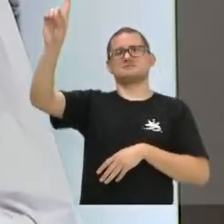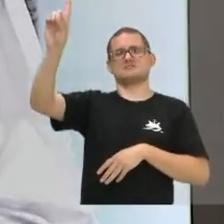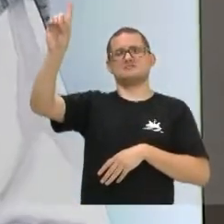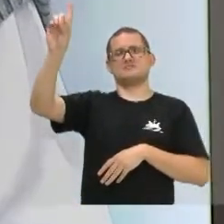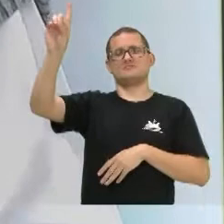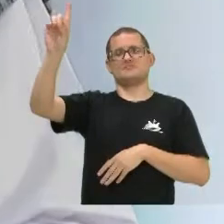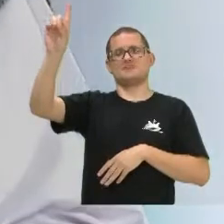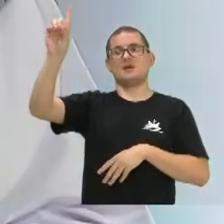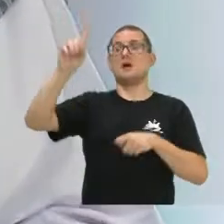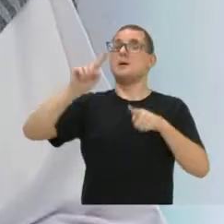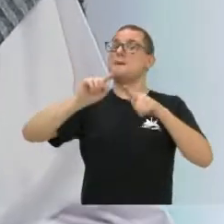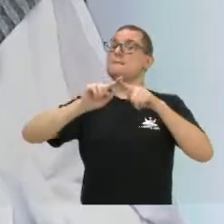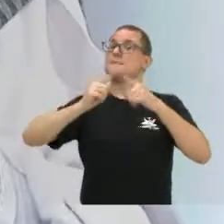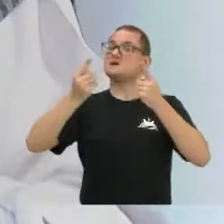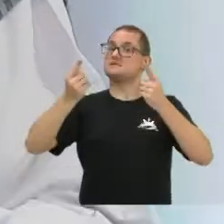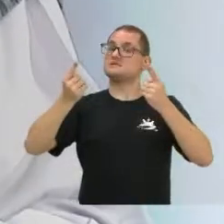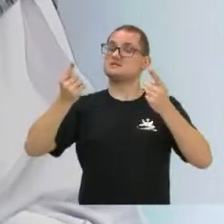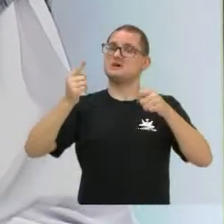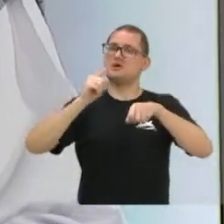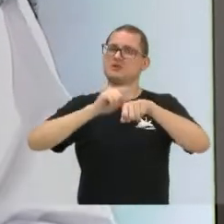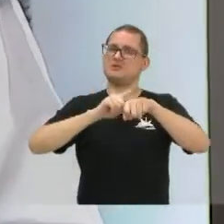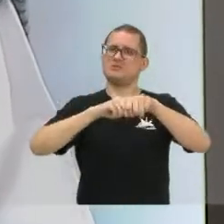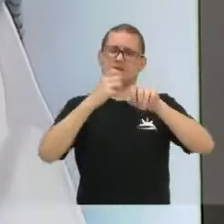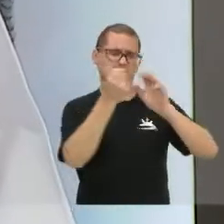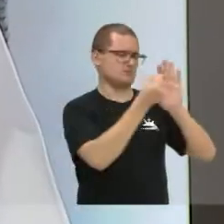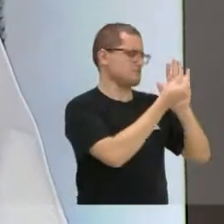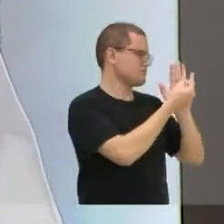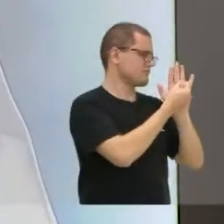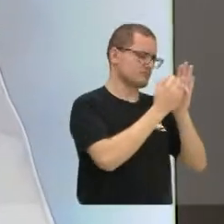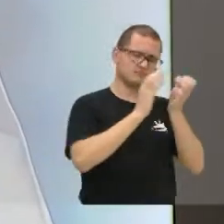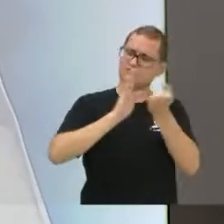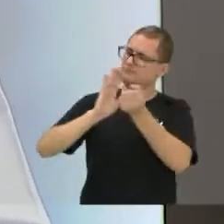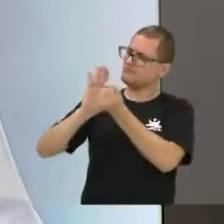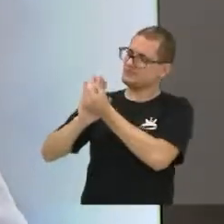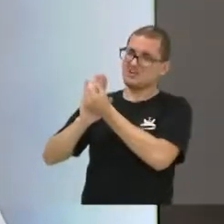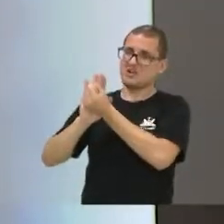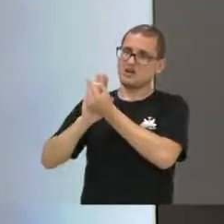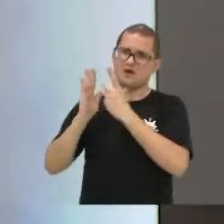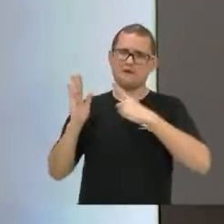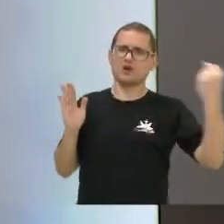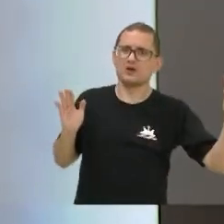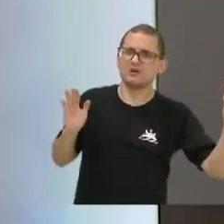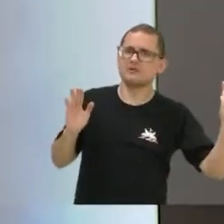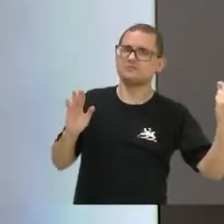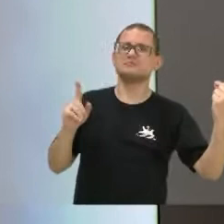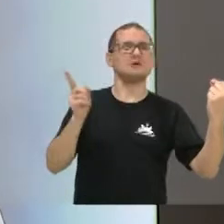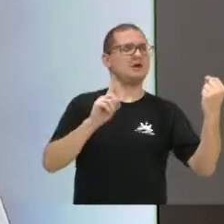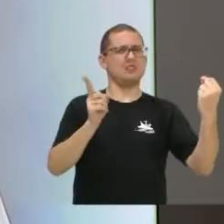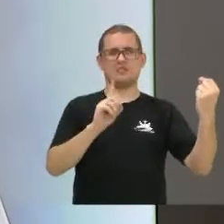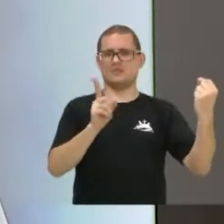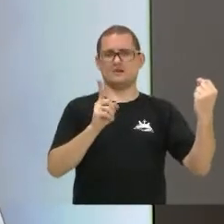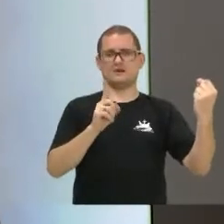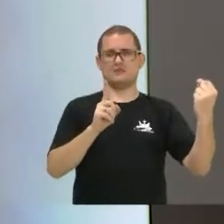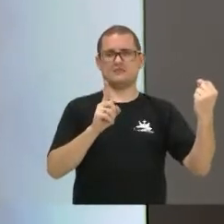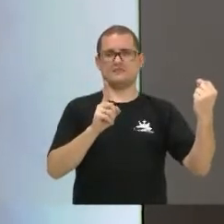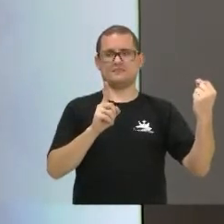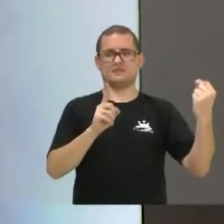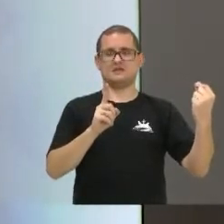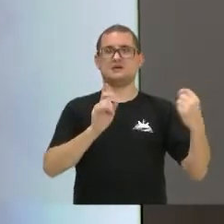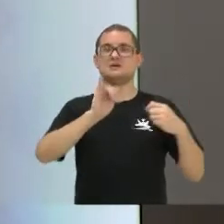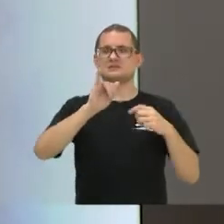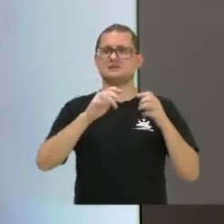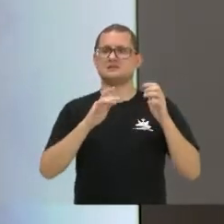mas na hora da crucifixão não fugiu se enfrentasse que ganhou